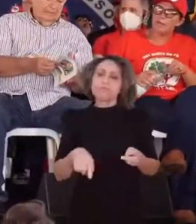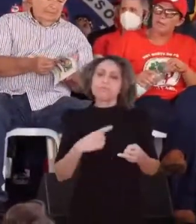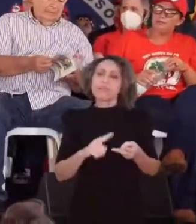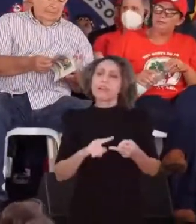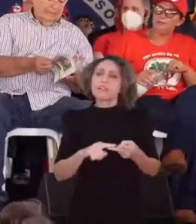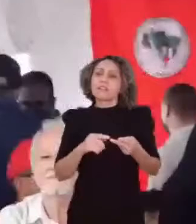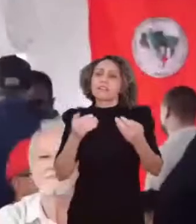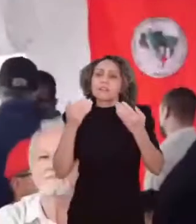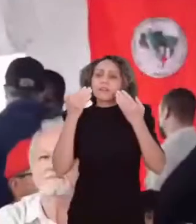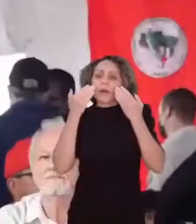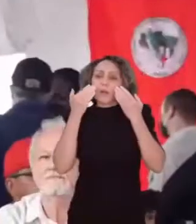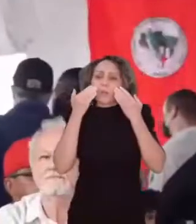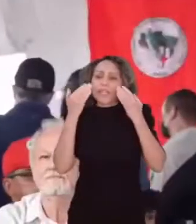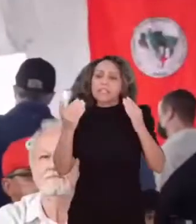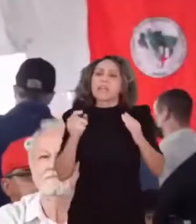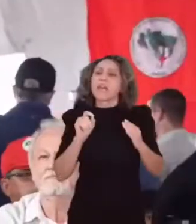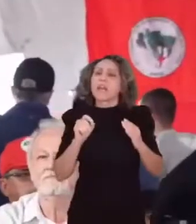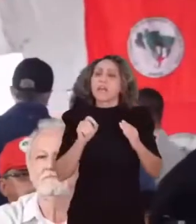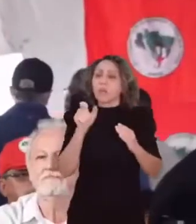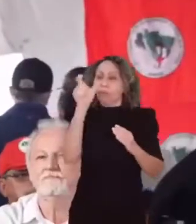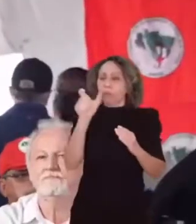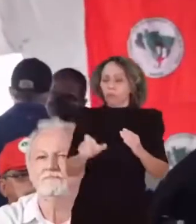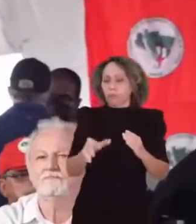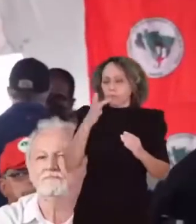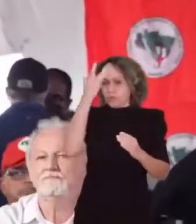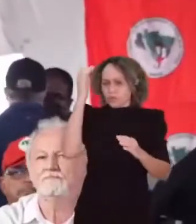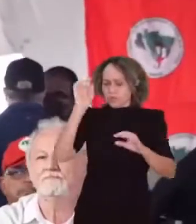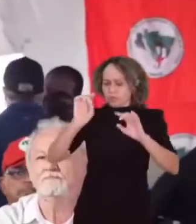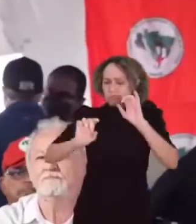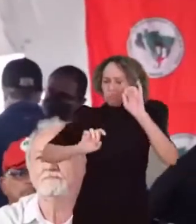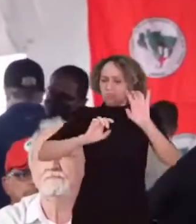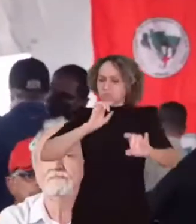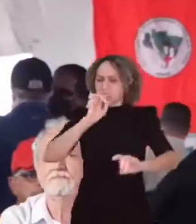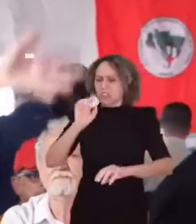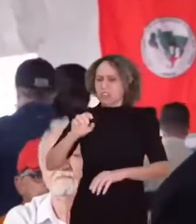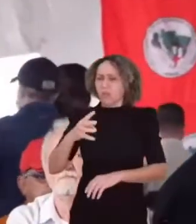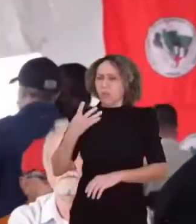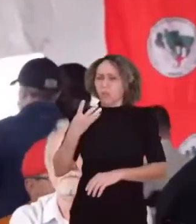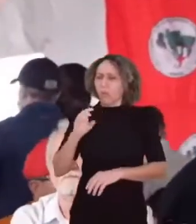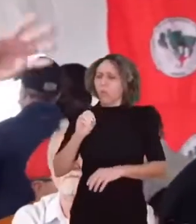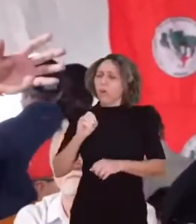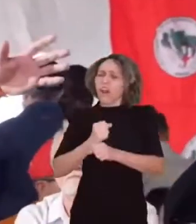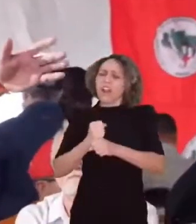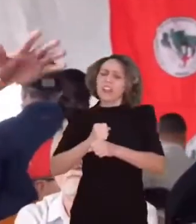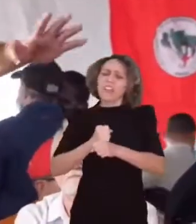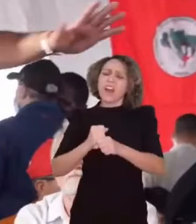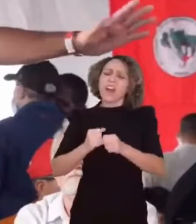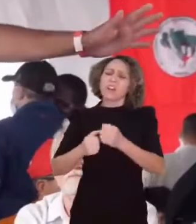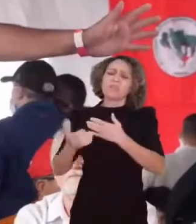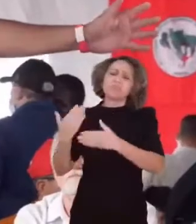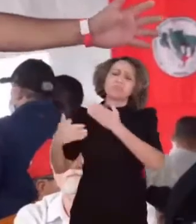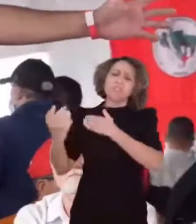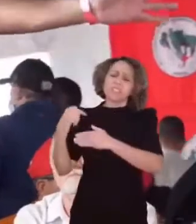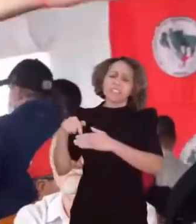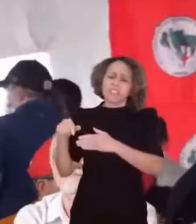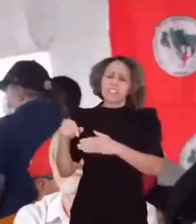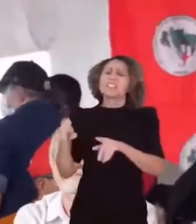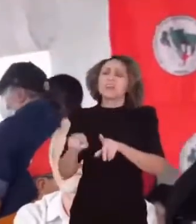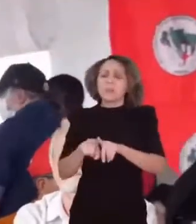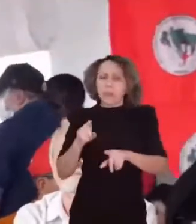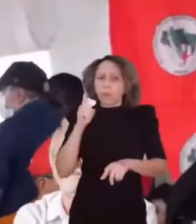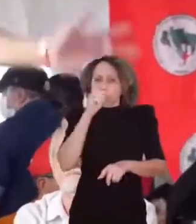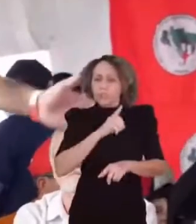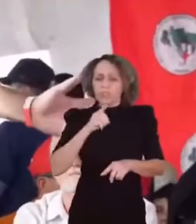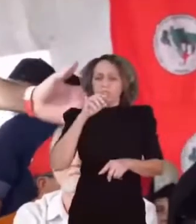muito especial. Há 40 anos atrás, também era sábado, e tinha uma bela